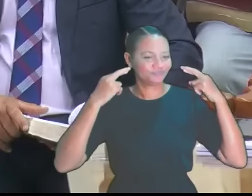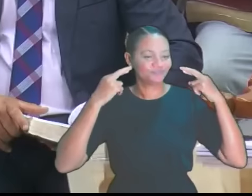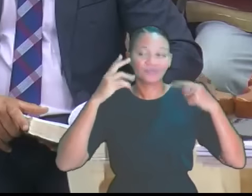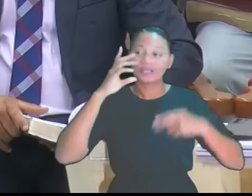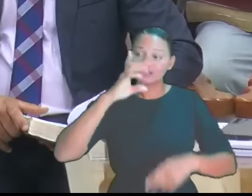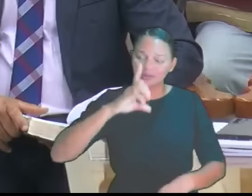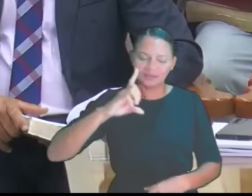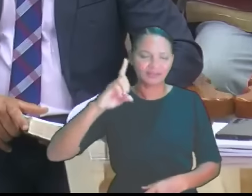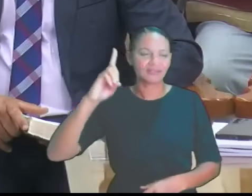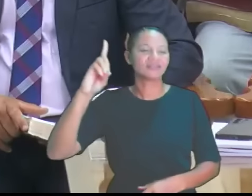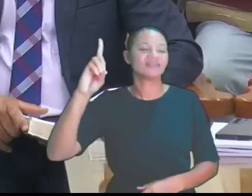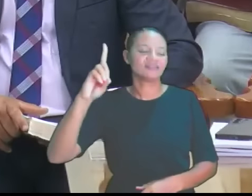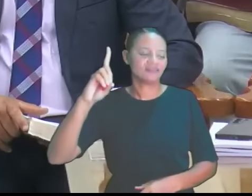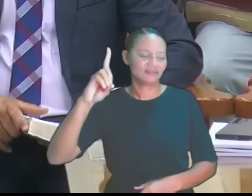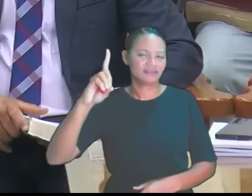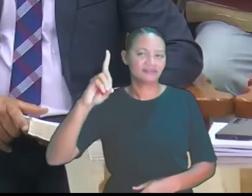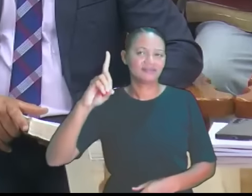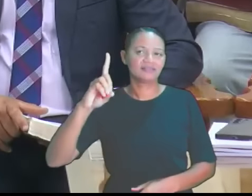Deus